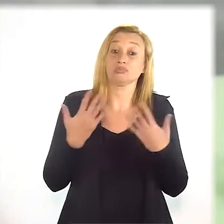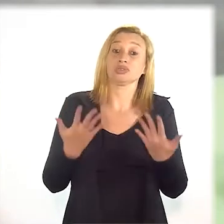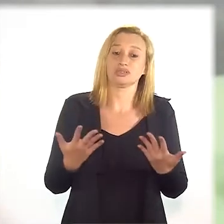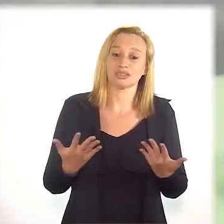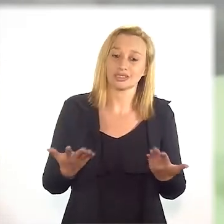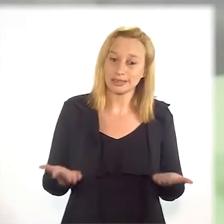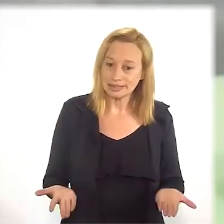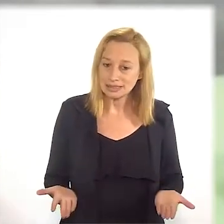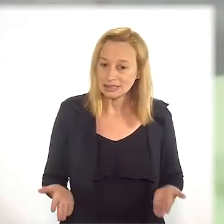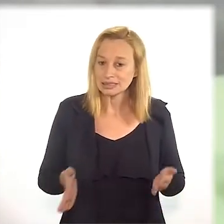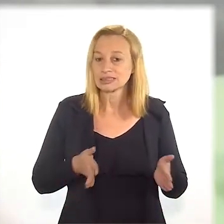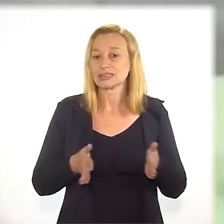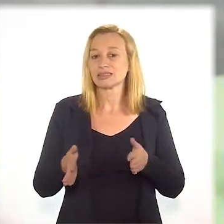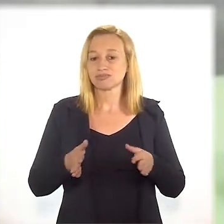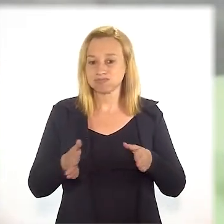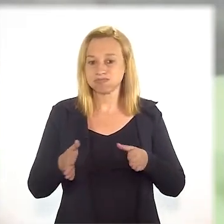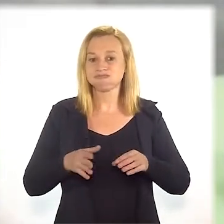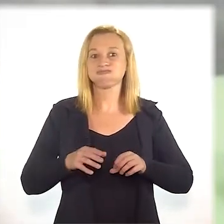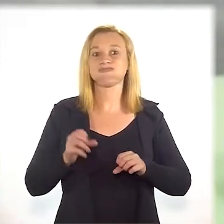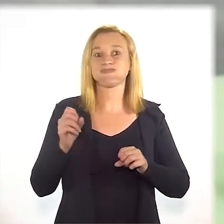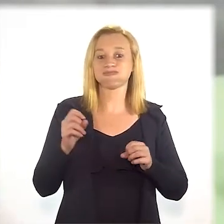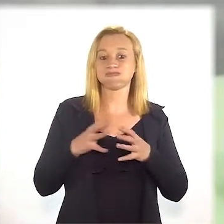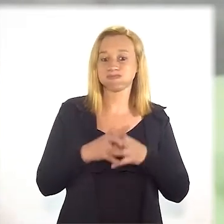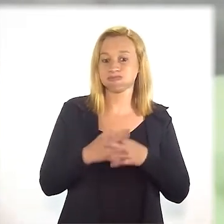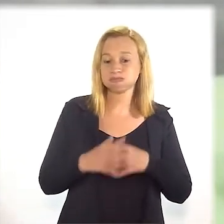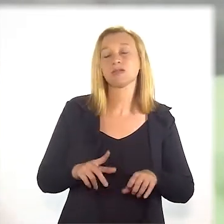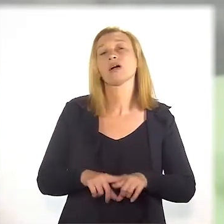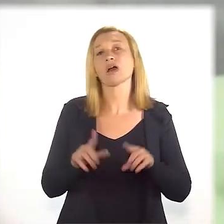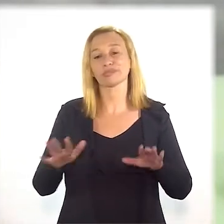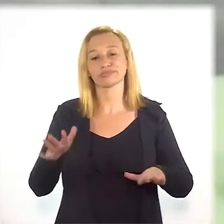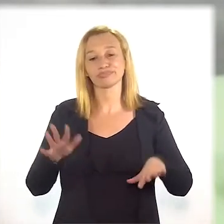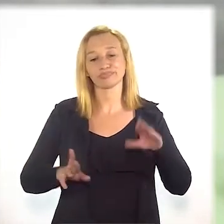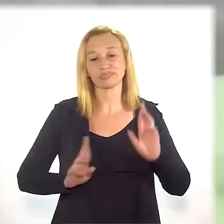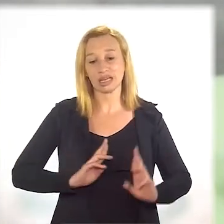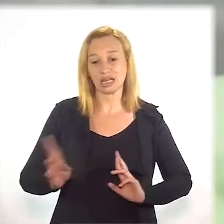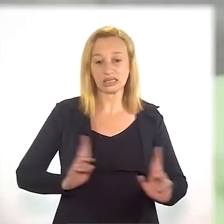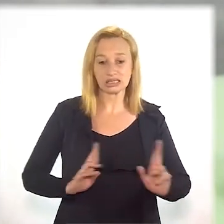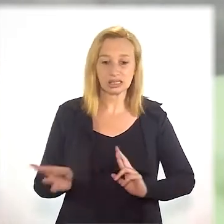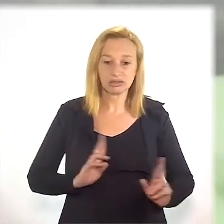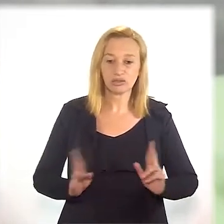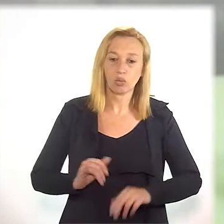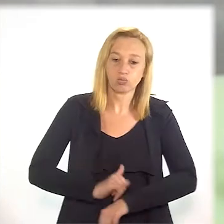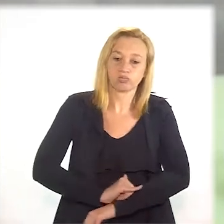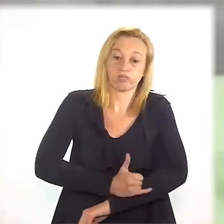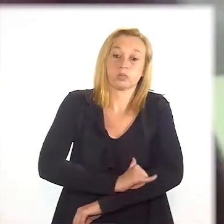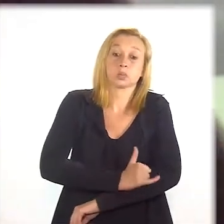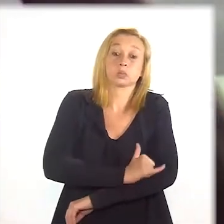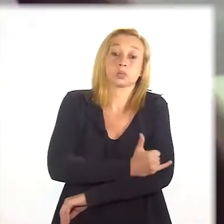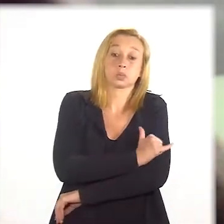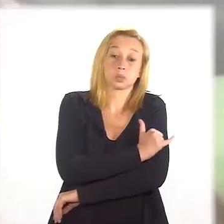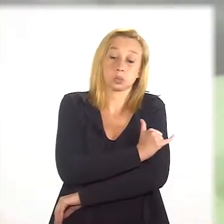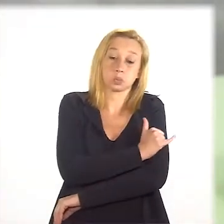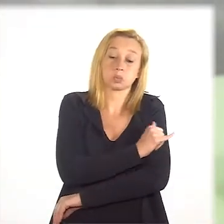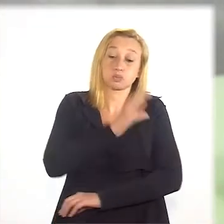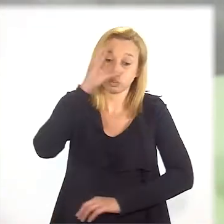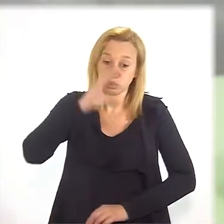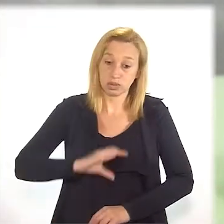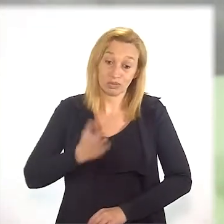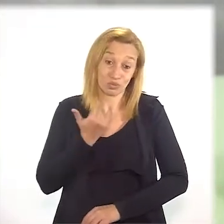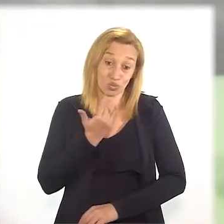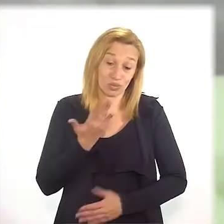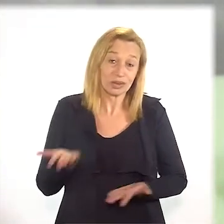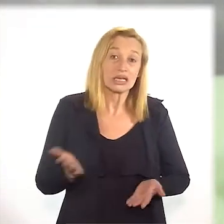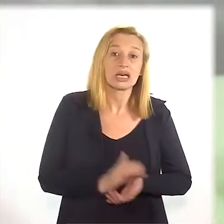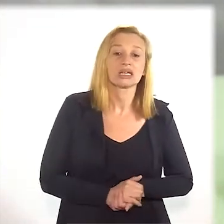está sendo ainda, né, uma época muito complicada. Então, em relação ao excesso de peso, padrão comportamento